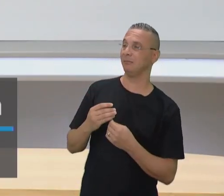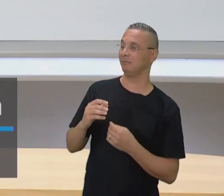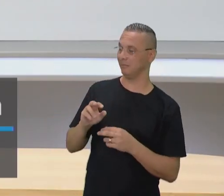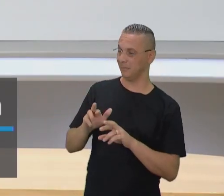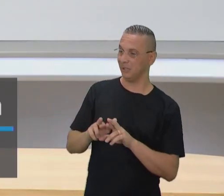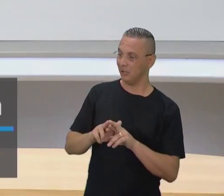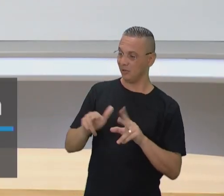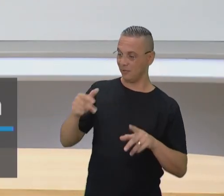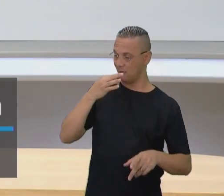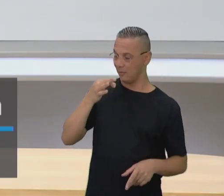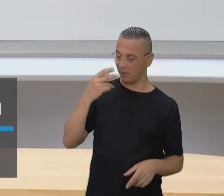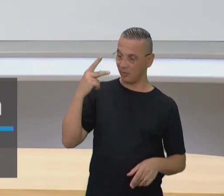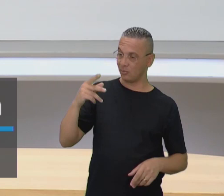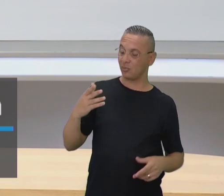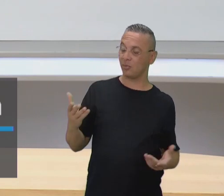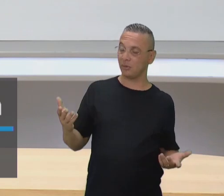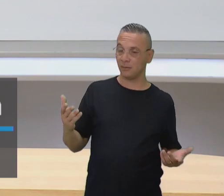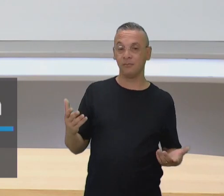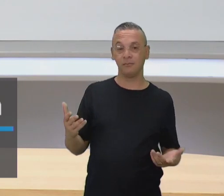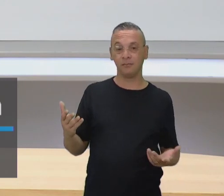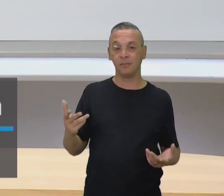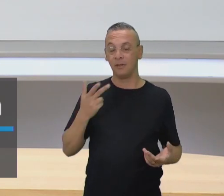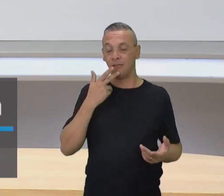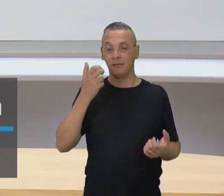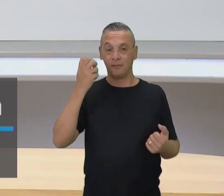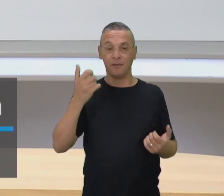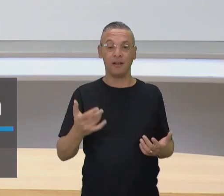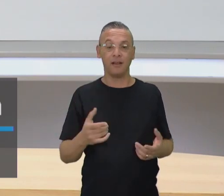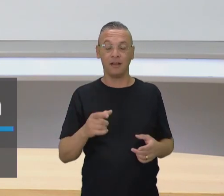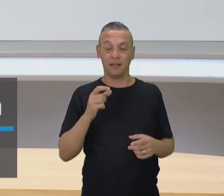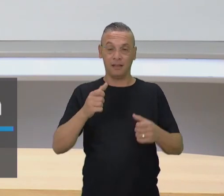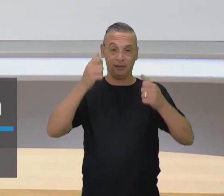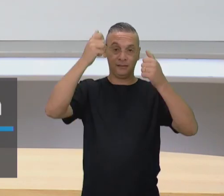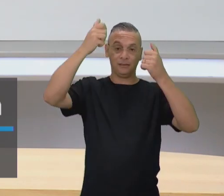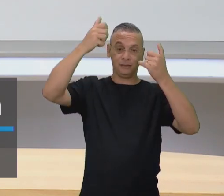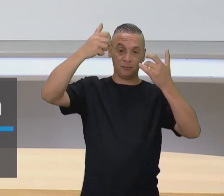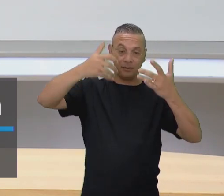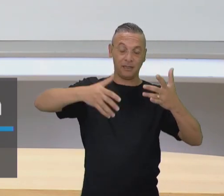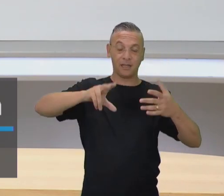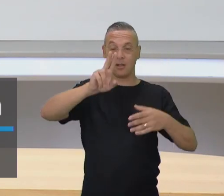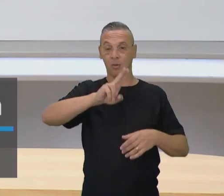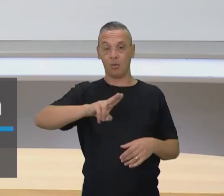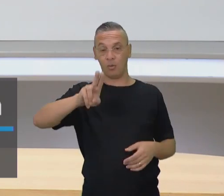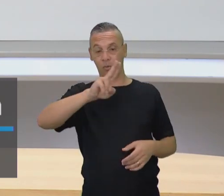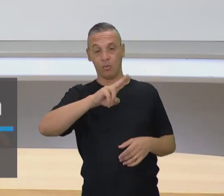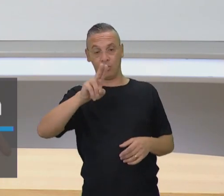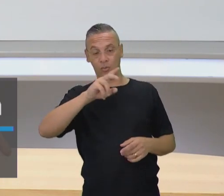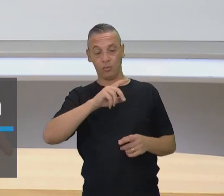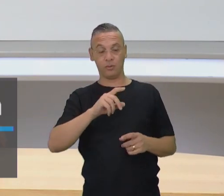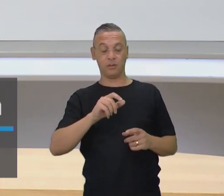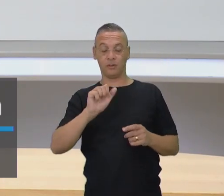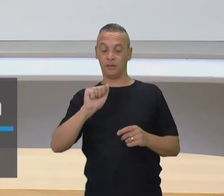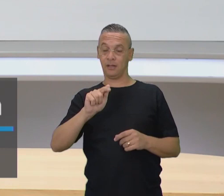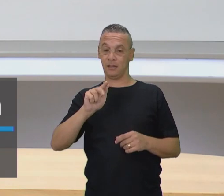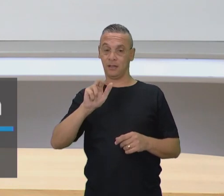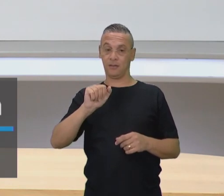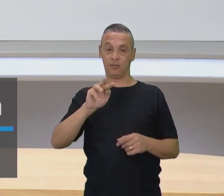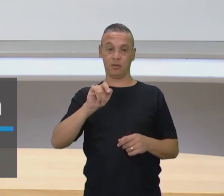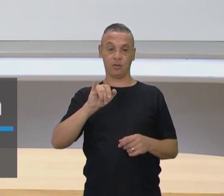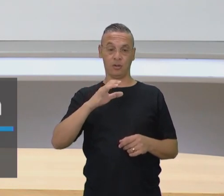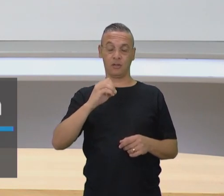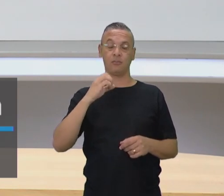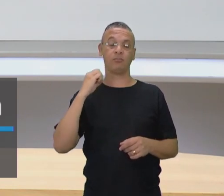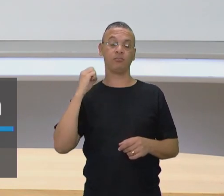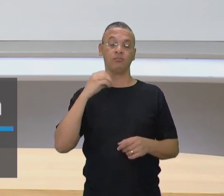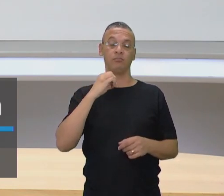àquele que ele tem, possivelmente, dizendo que, justificando que o uso de agrotóxicos está embasado